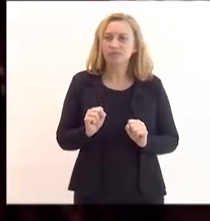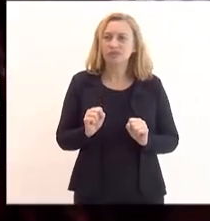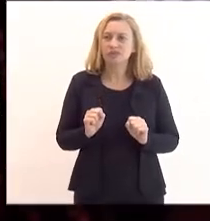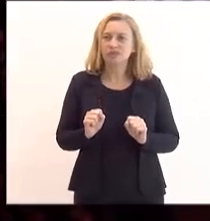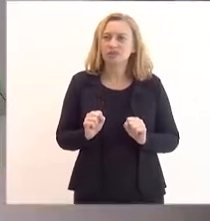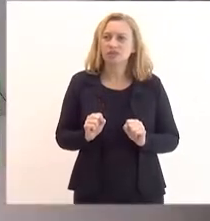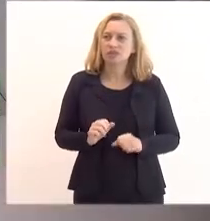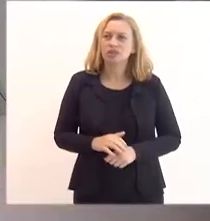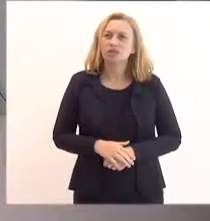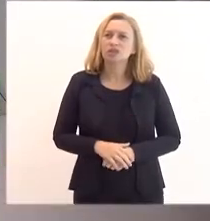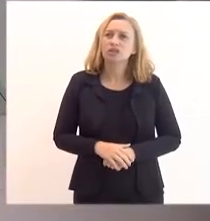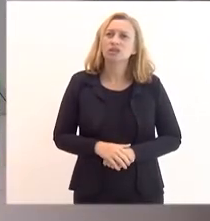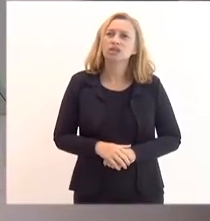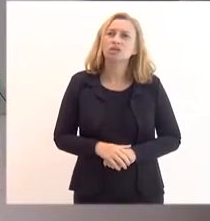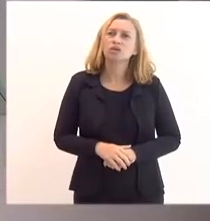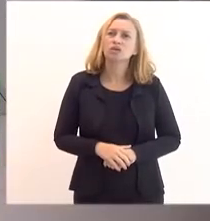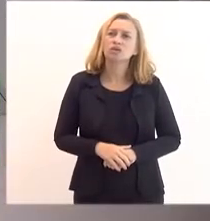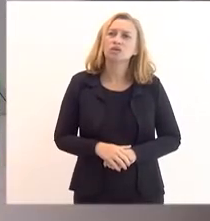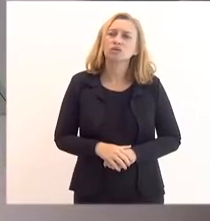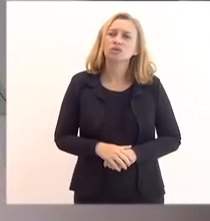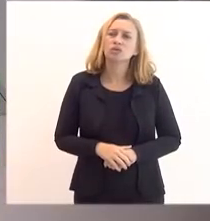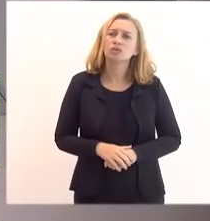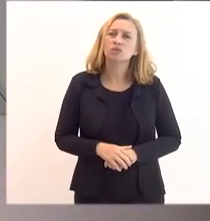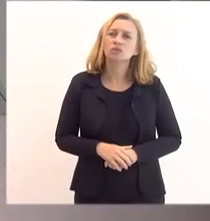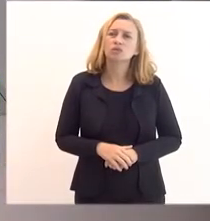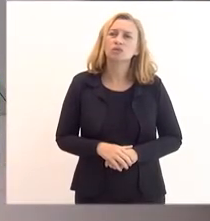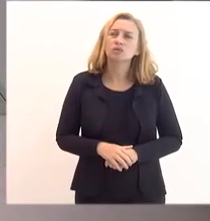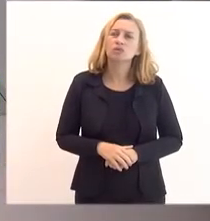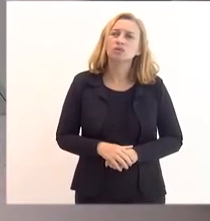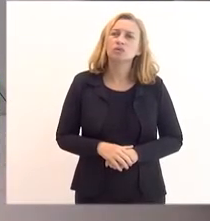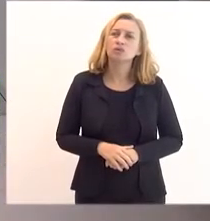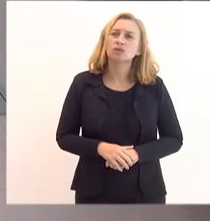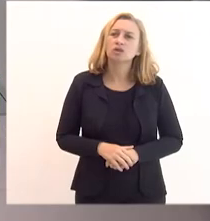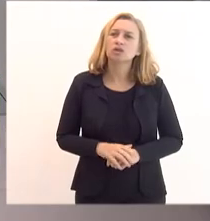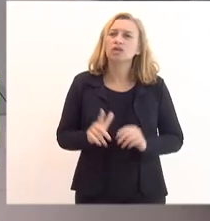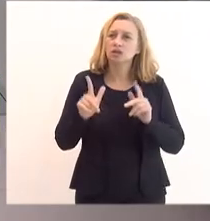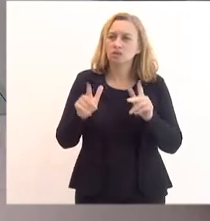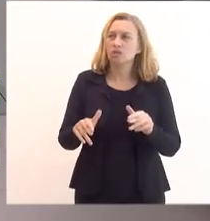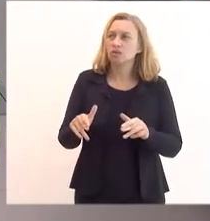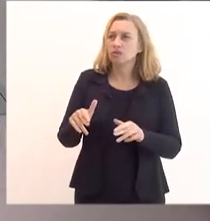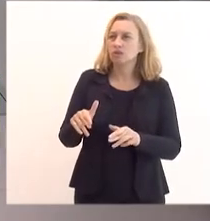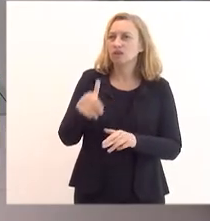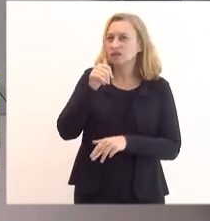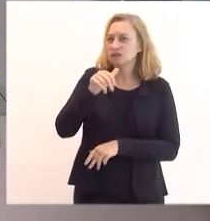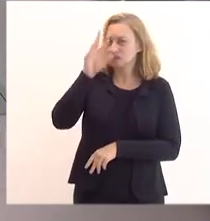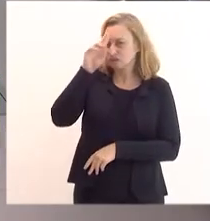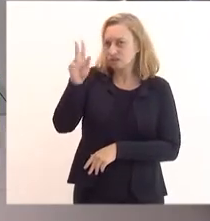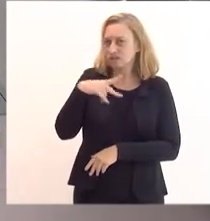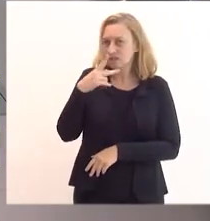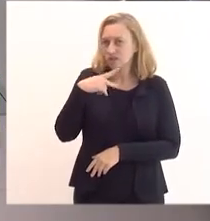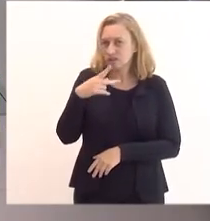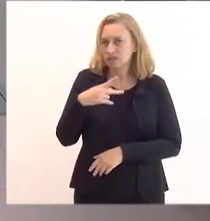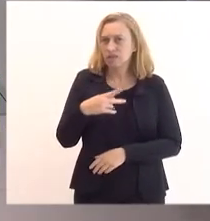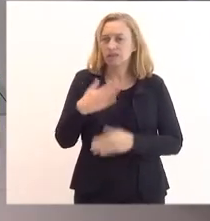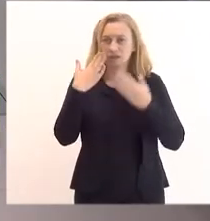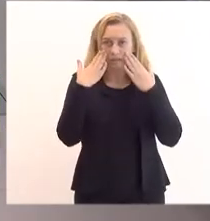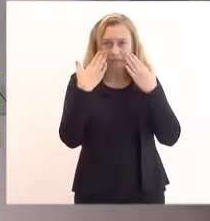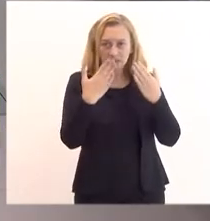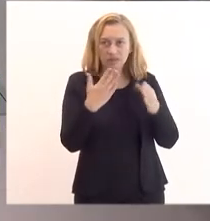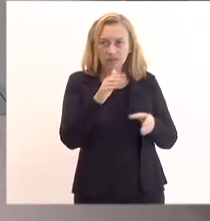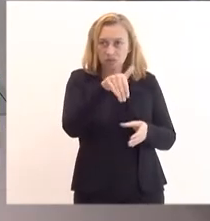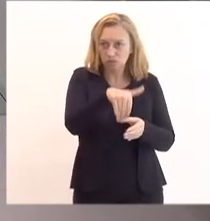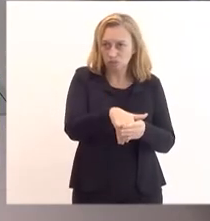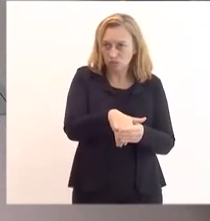uma sugestão. Que é compatível com o que a senhora está dizendo. A senhora apresenta o